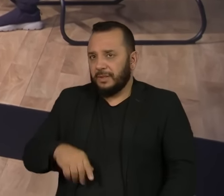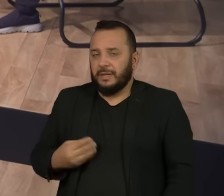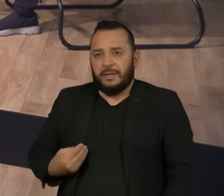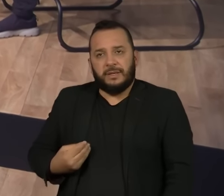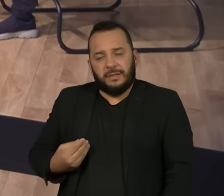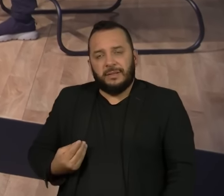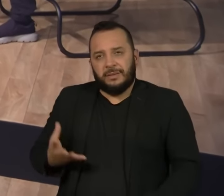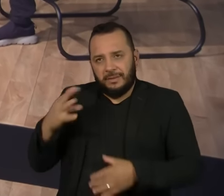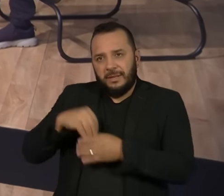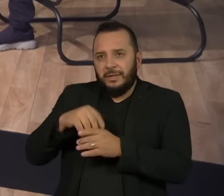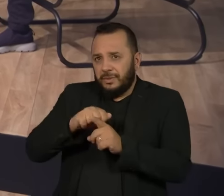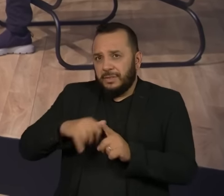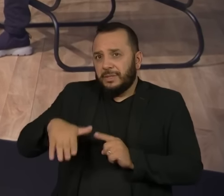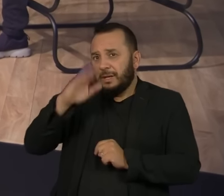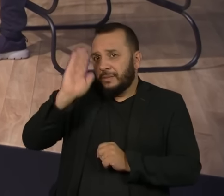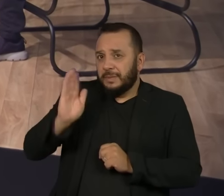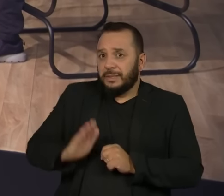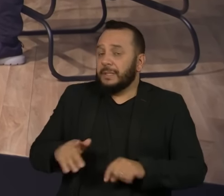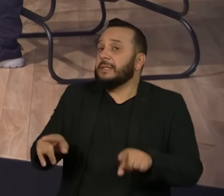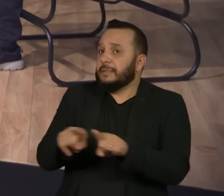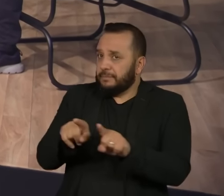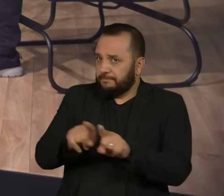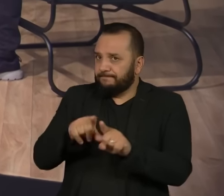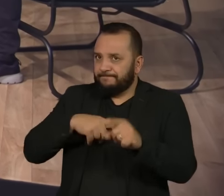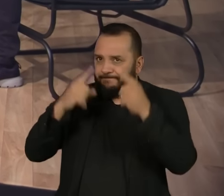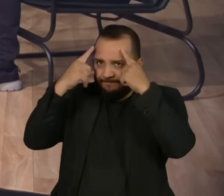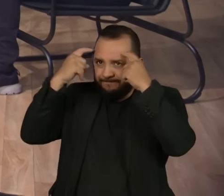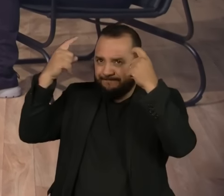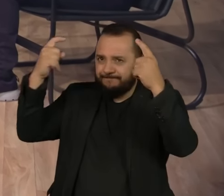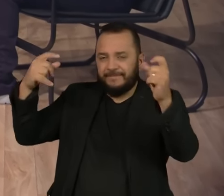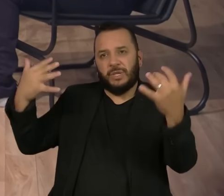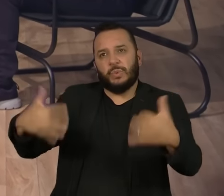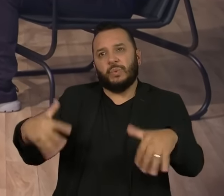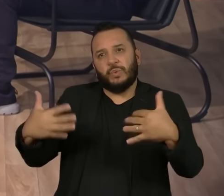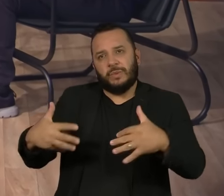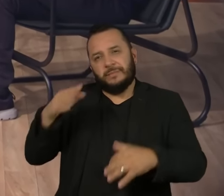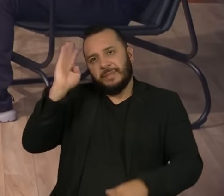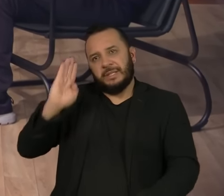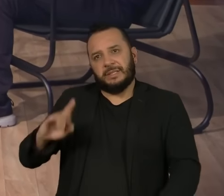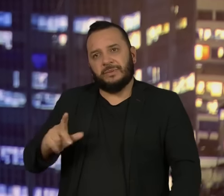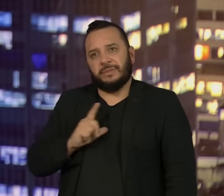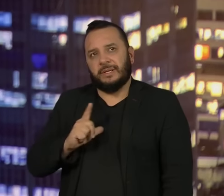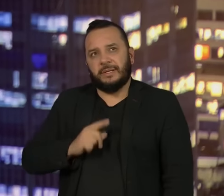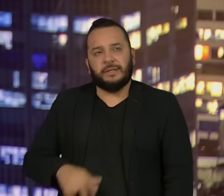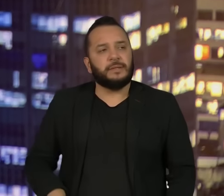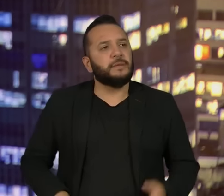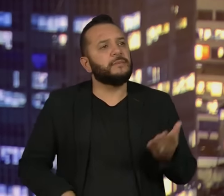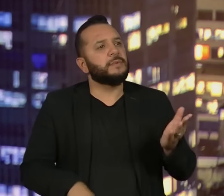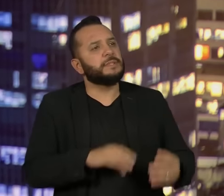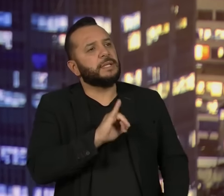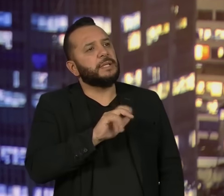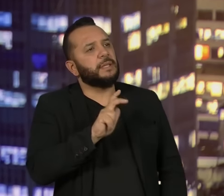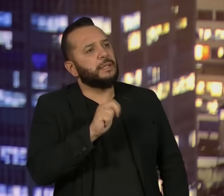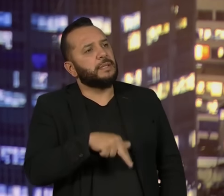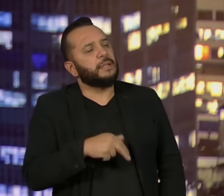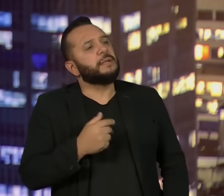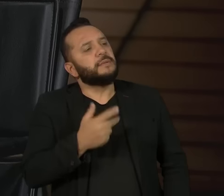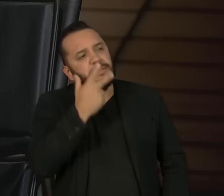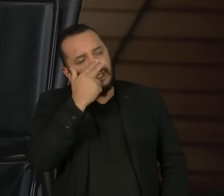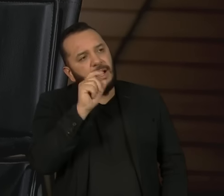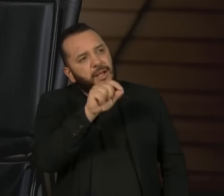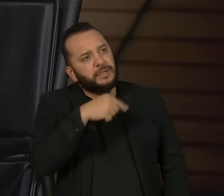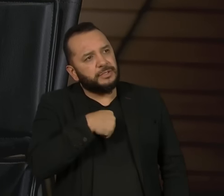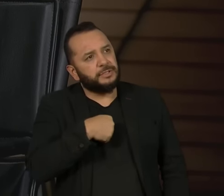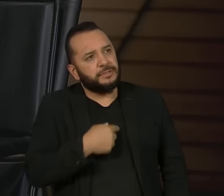sociedade brasileira e que é uma das maiores violências que o Brasil, não é, sofre. E você, Ilan, o que você acha de Monteiro Lobato? Primeiro, a